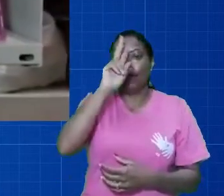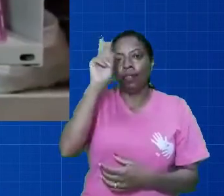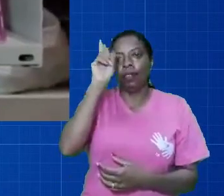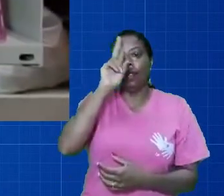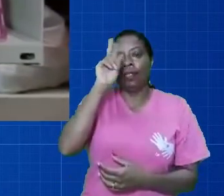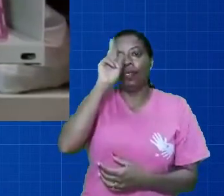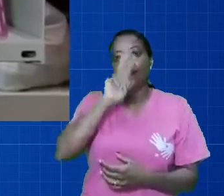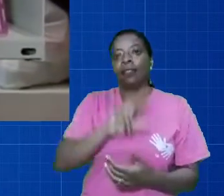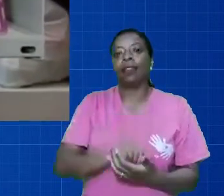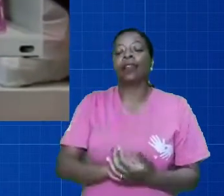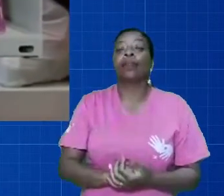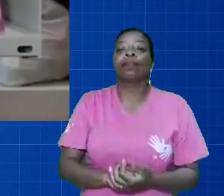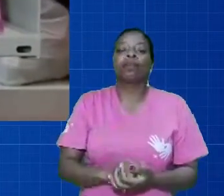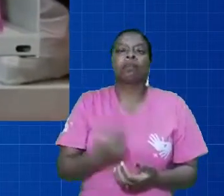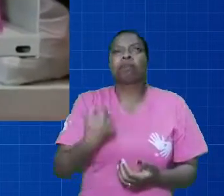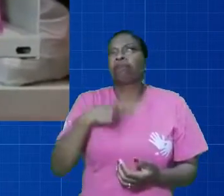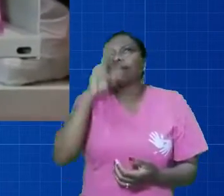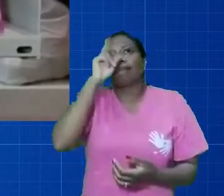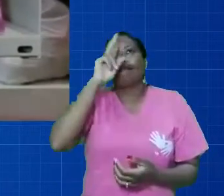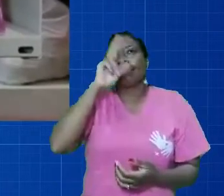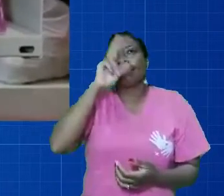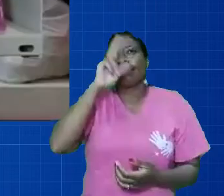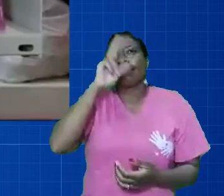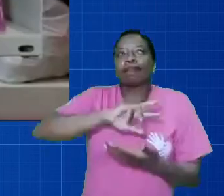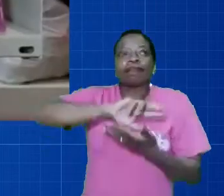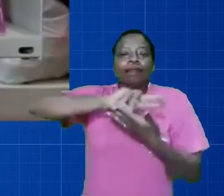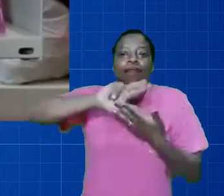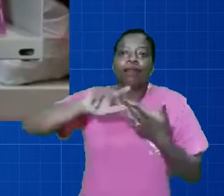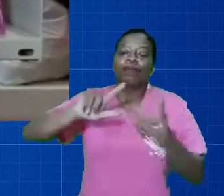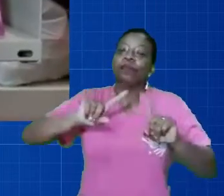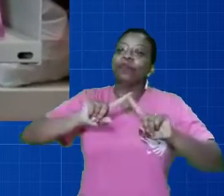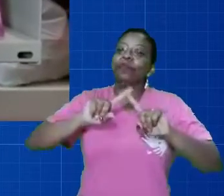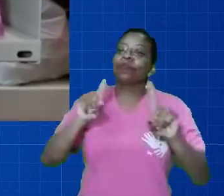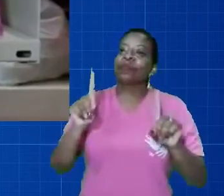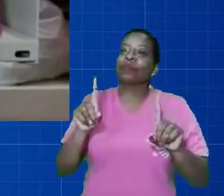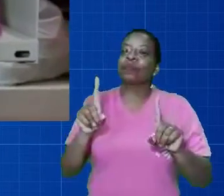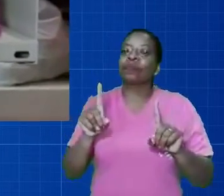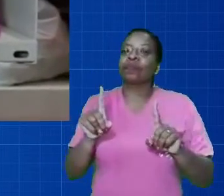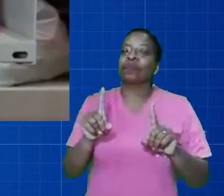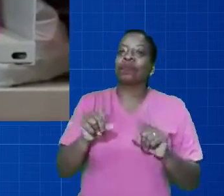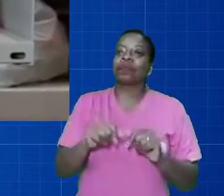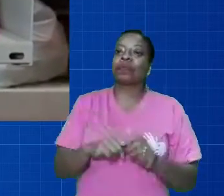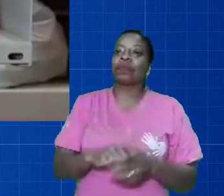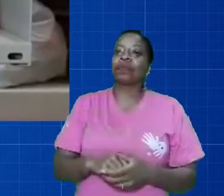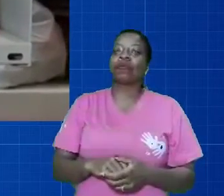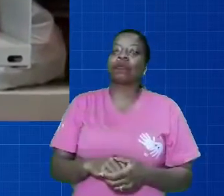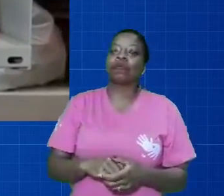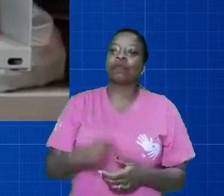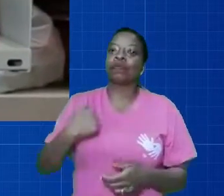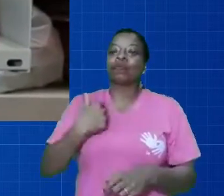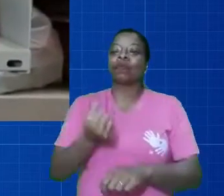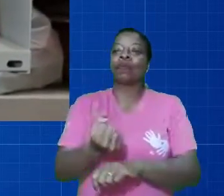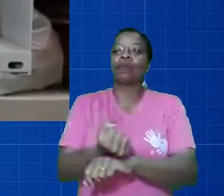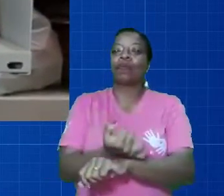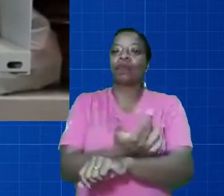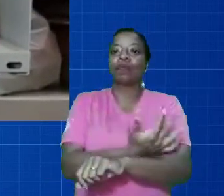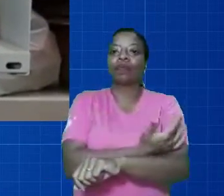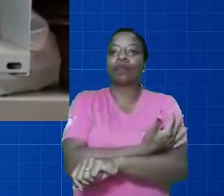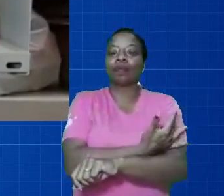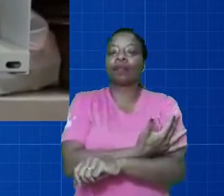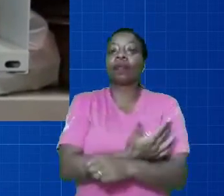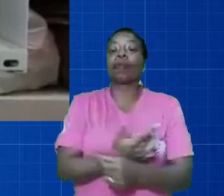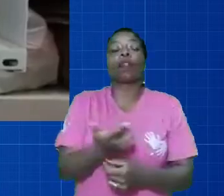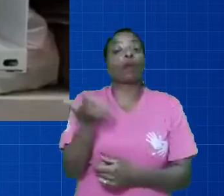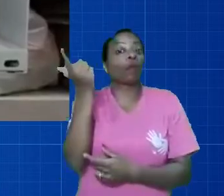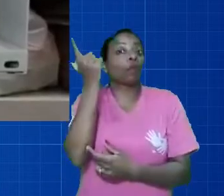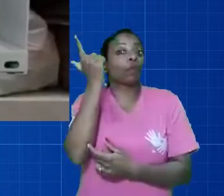que eu fiquei, mas o que mais me emociona de pensar foi que a gente conseguiu, com a nossa equipe, realizar o primeiro